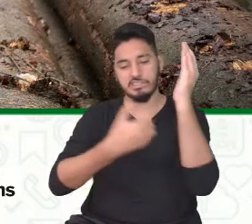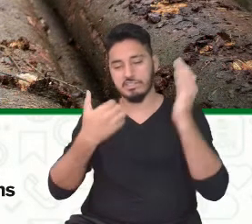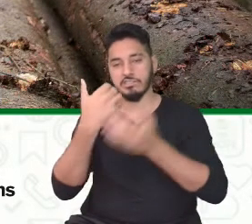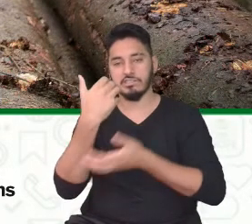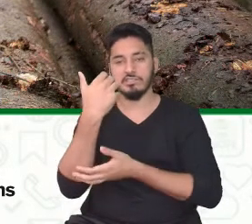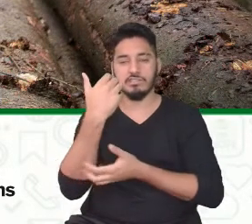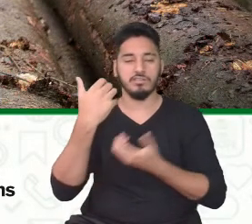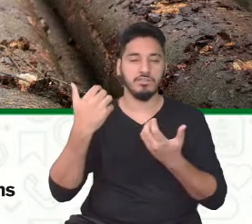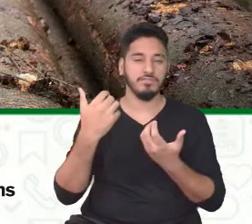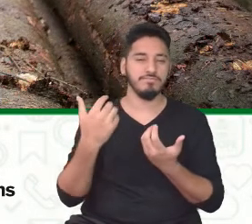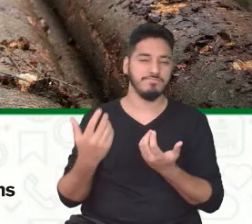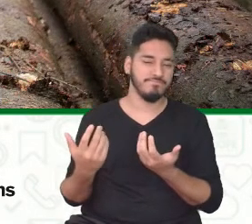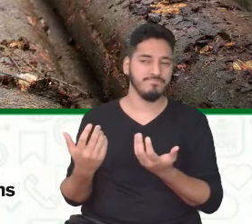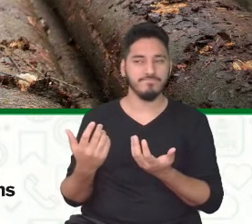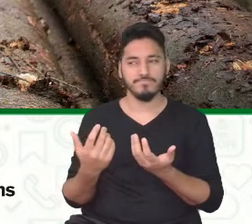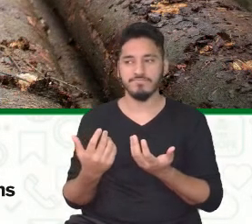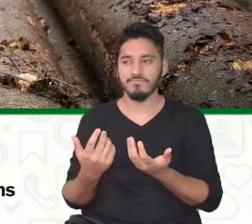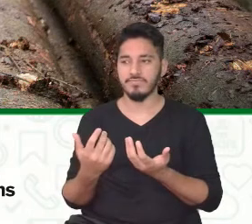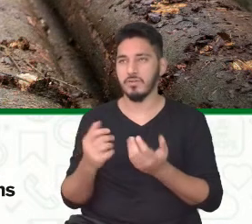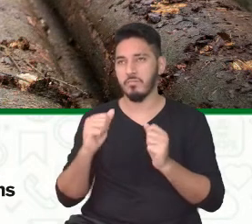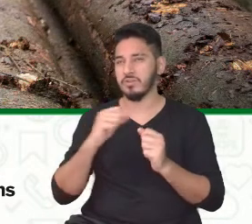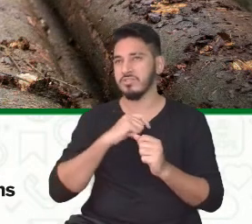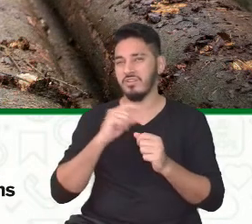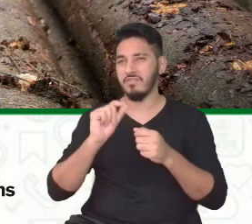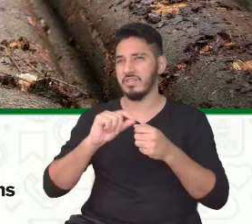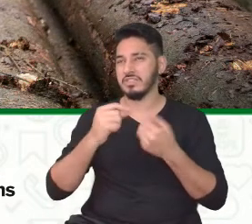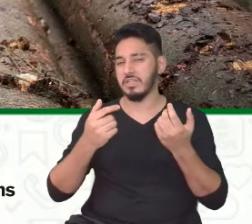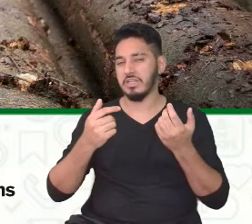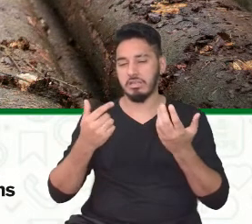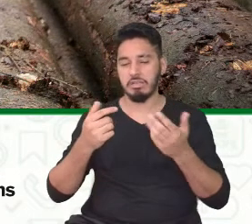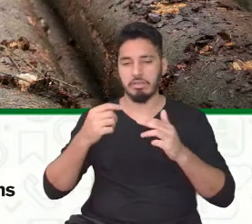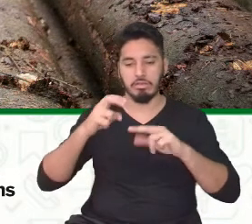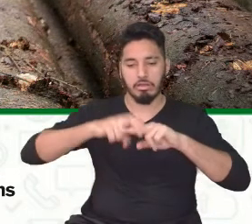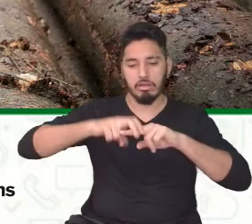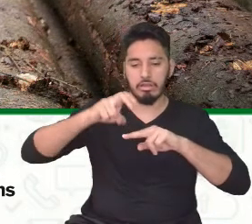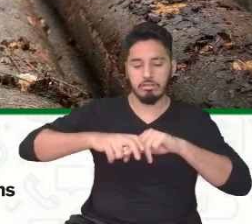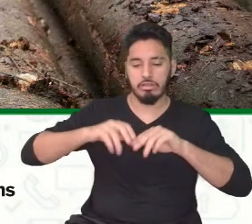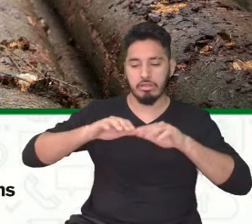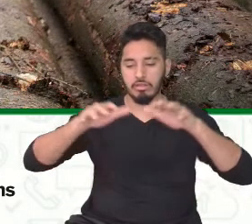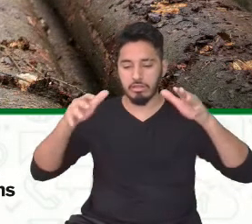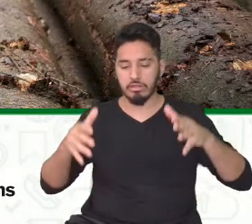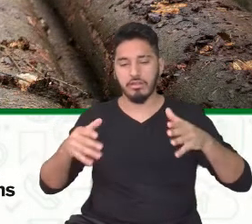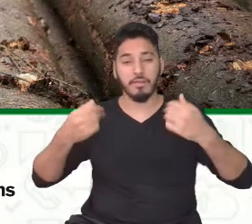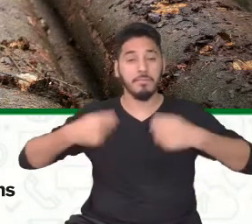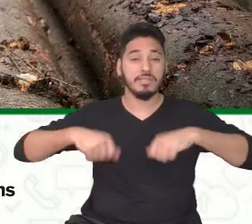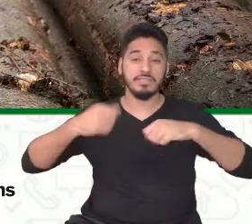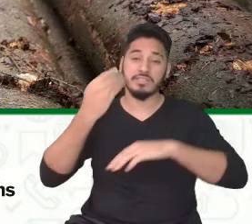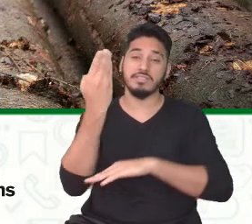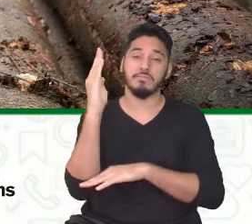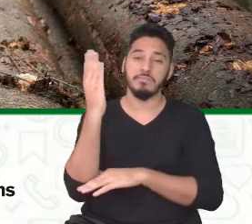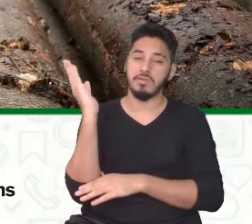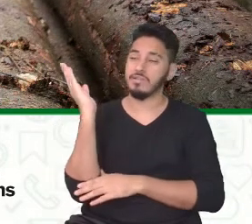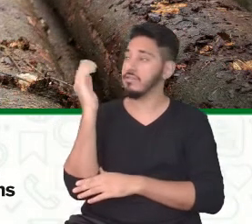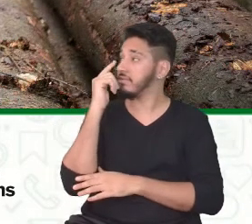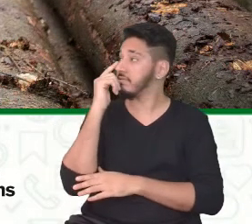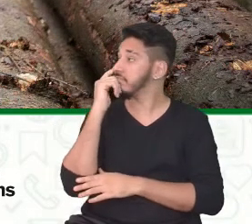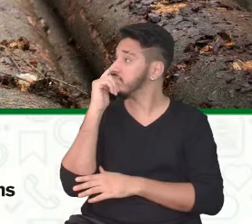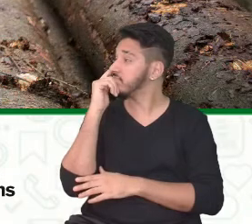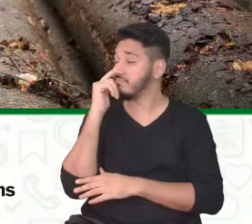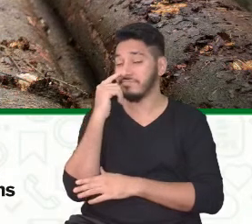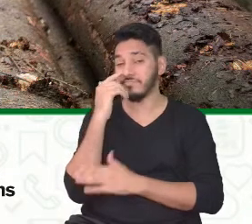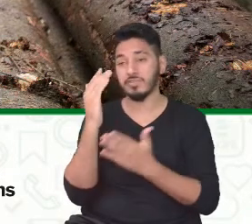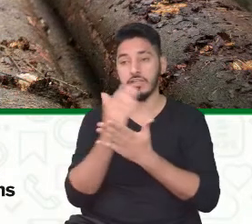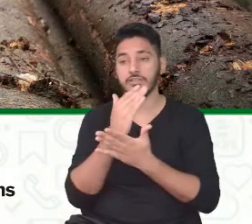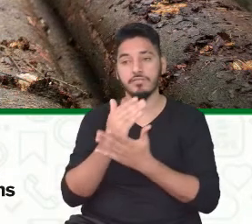olha promover vo pode ser um móvel dos mais variados tipos de de coisas que precisam dessa madeira né e é